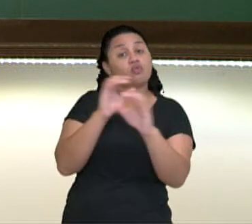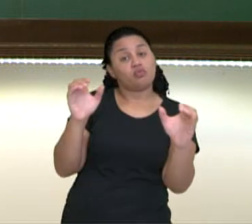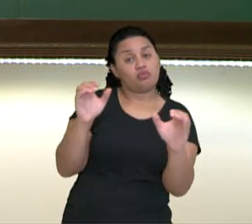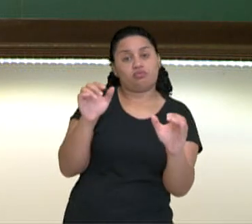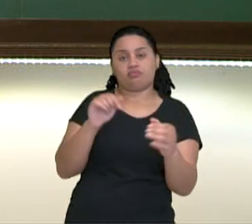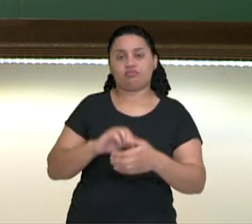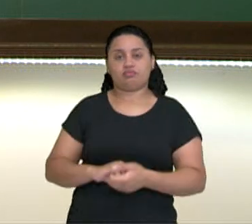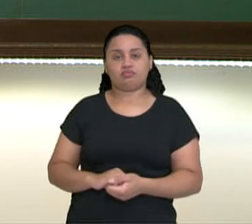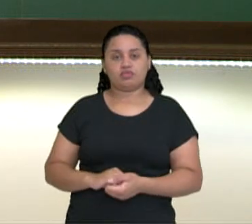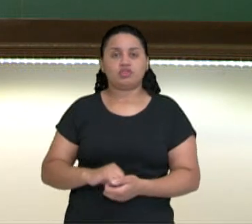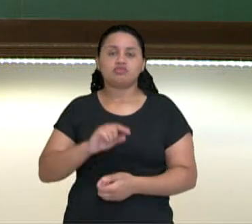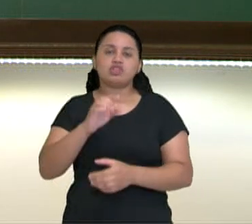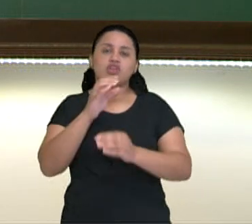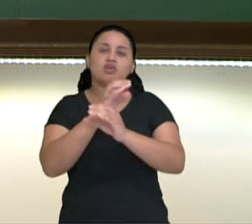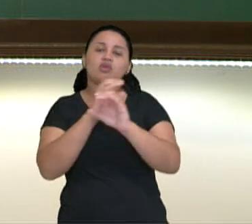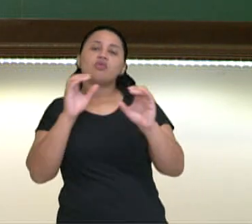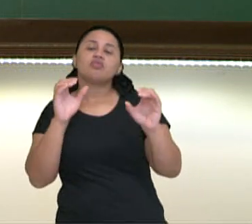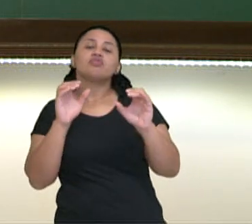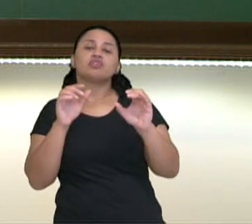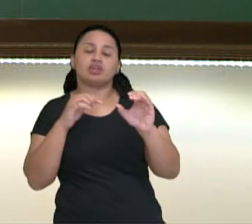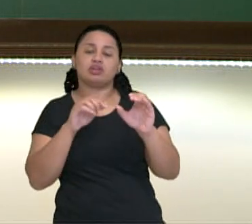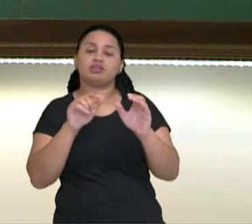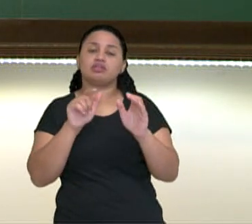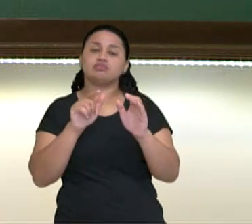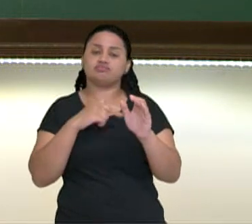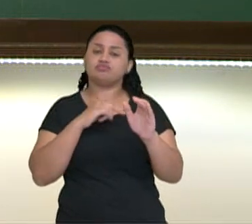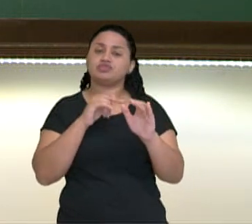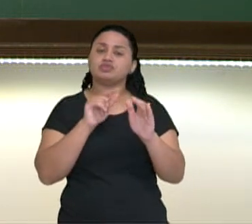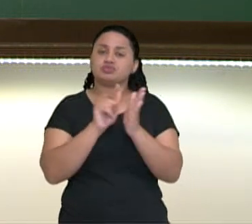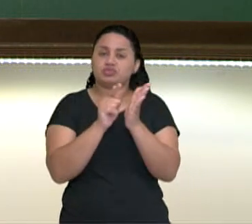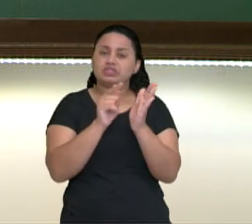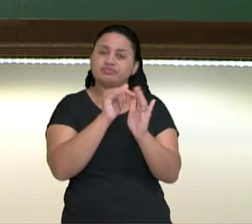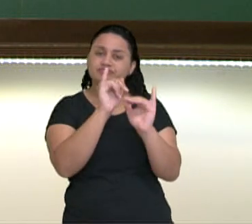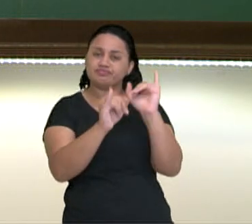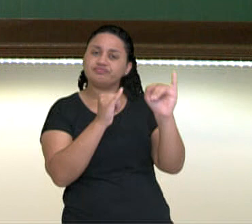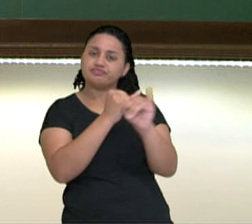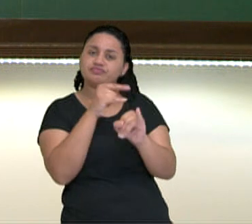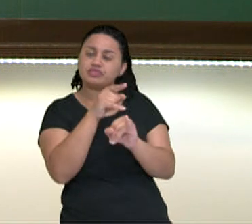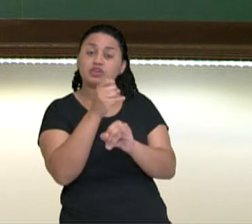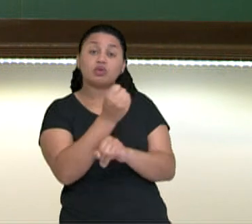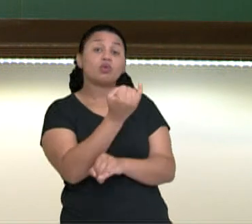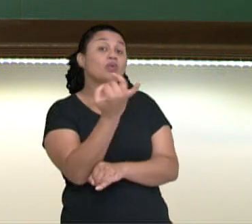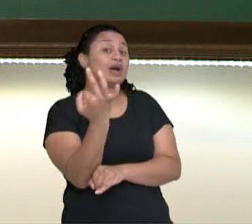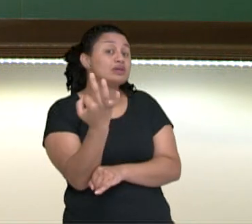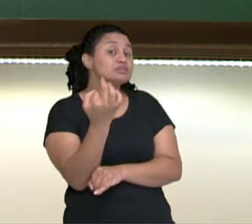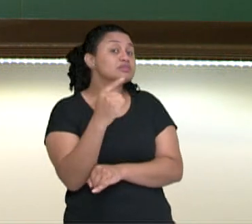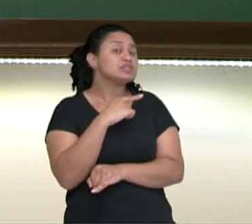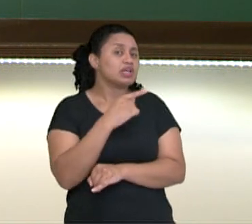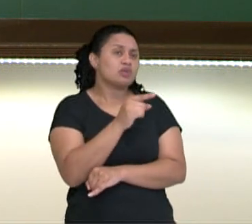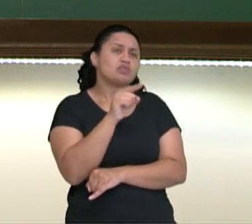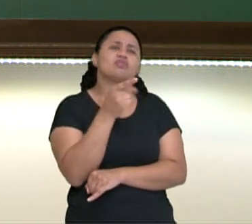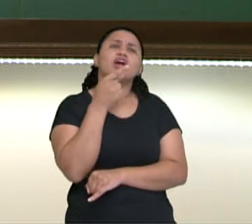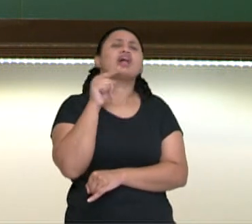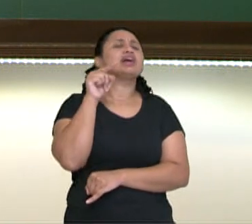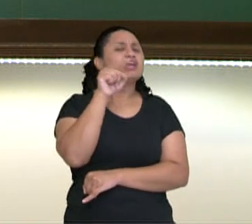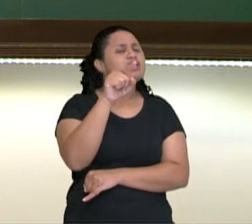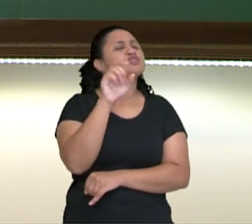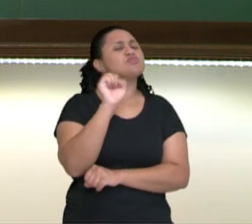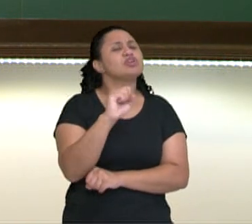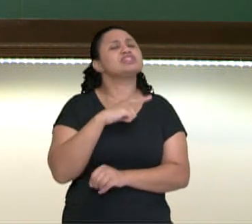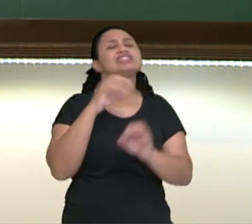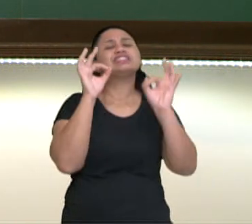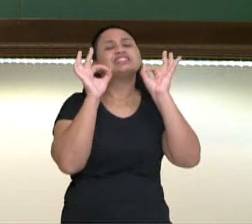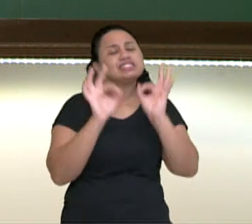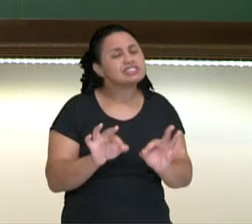confia nos jornais online? Quais deles? Tem algumas fontes que você fala, essa aqui eu posso ter certeza